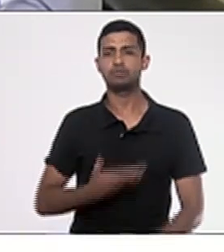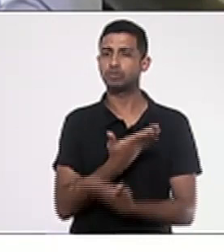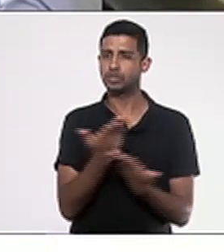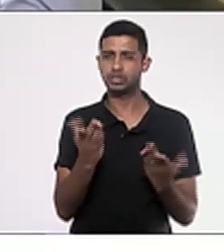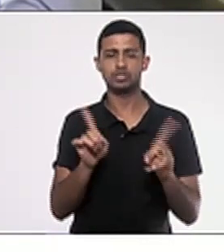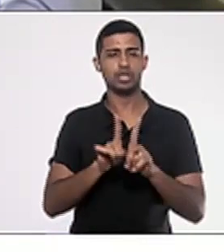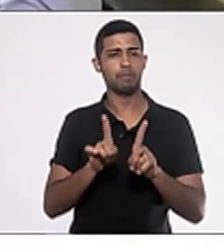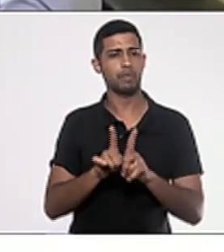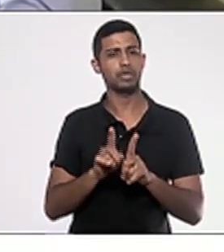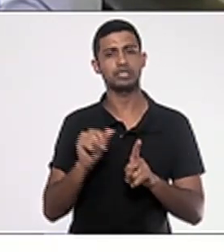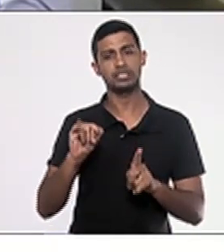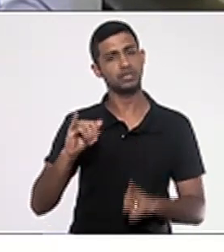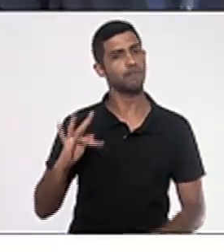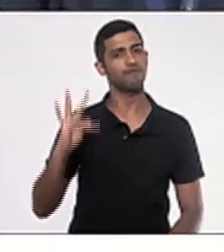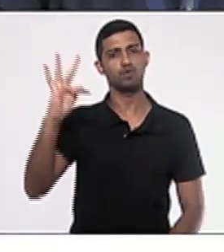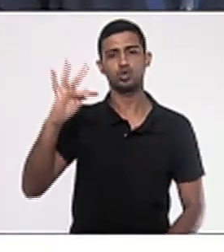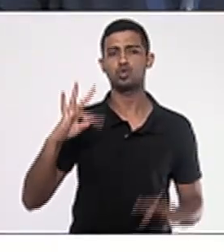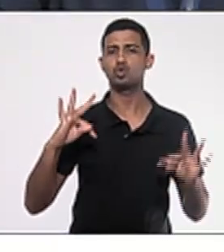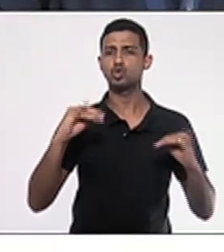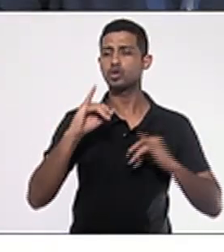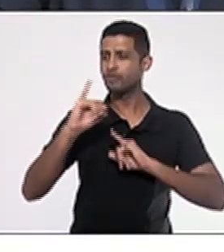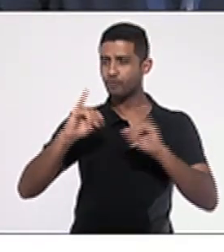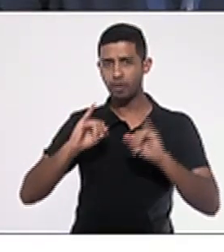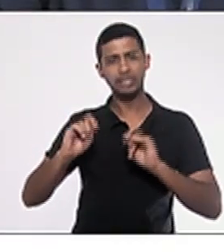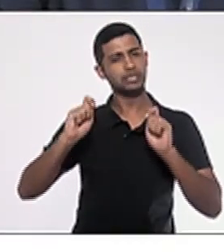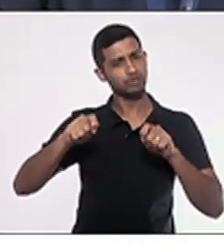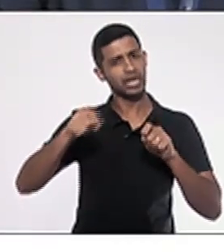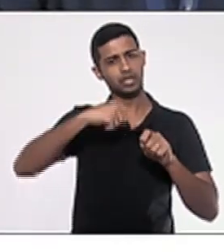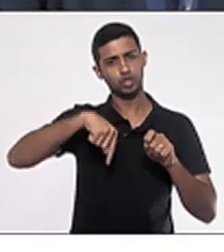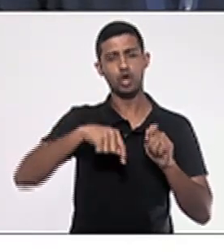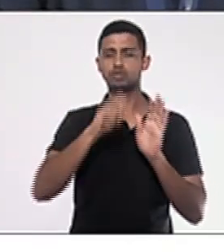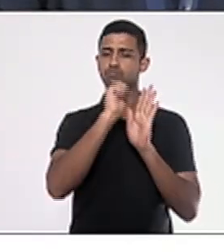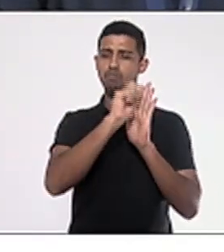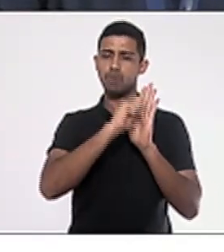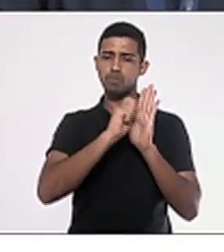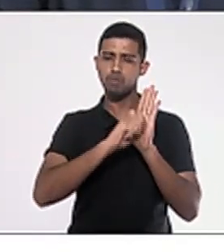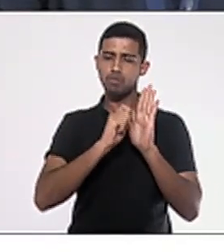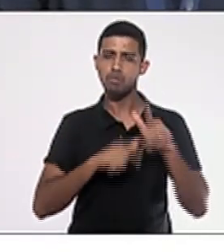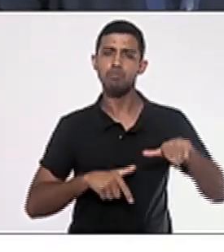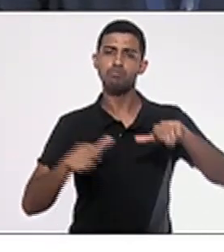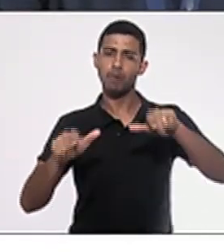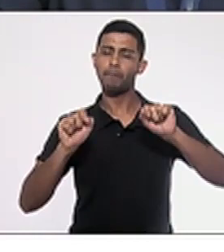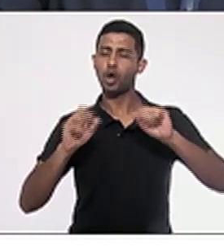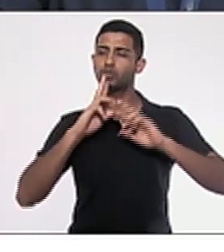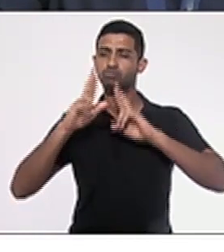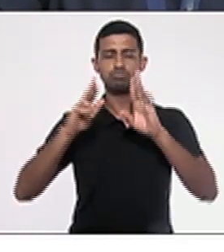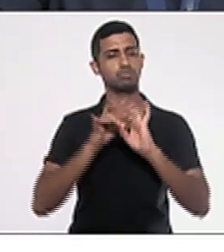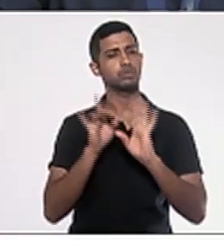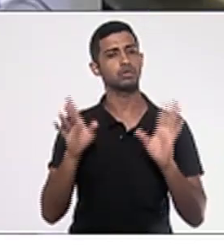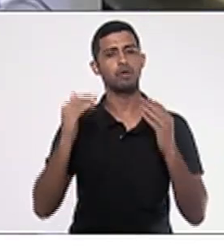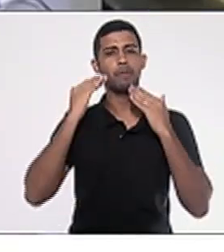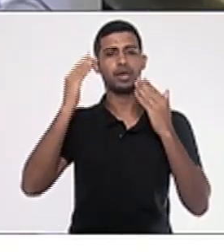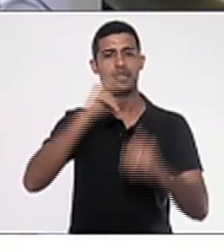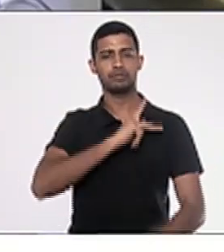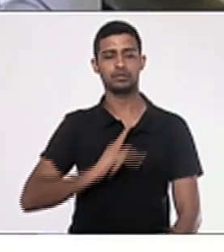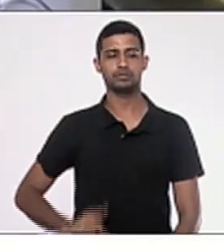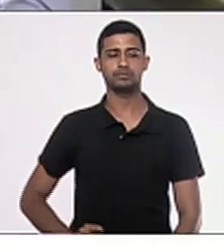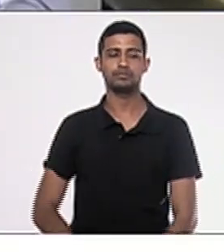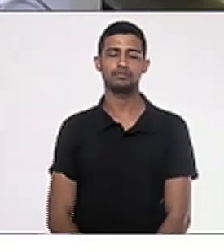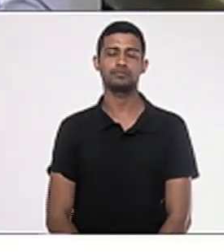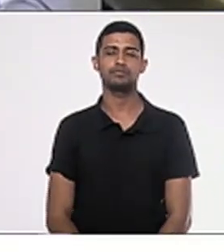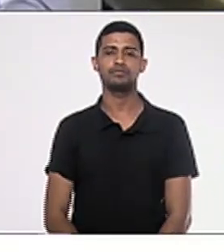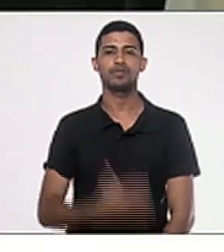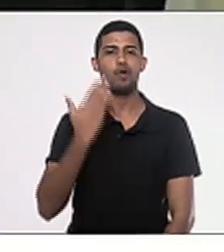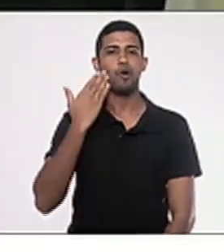para futuramente qualquer informação que precise ser feita, o PROCON vai estar à disposição para responder. Obrigado, presidente. Obrigado,